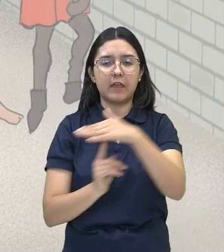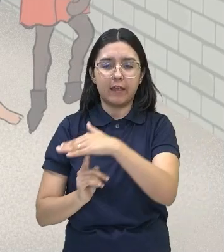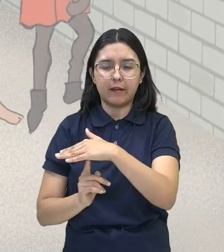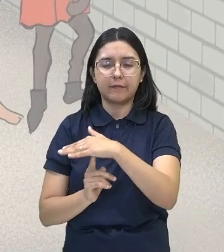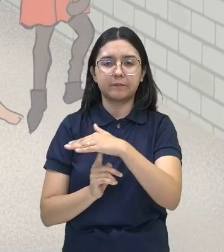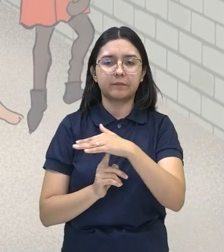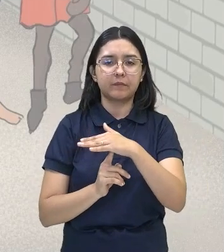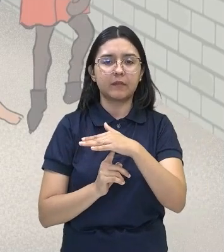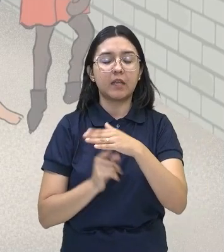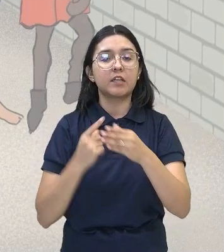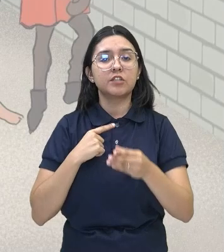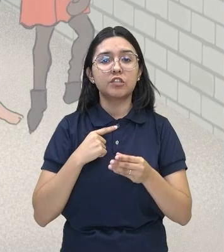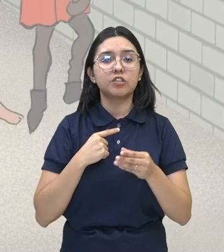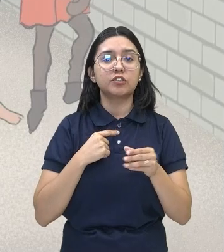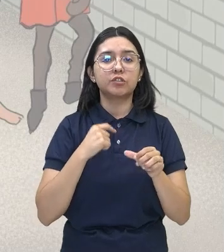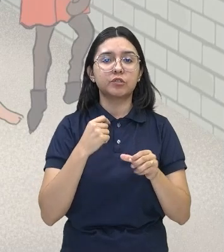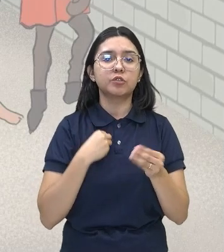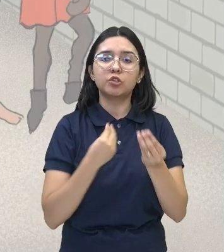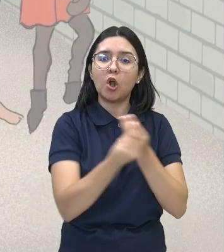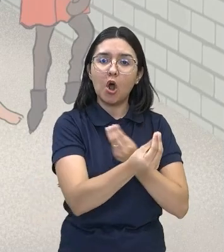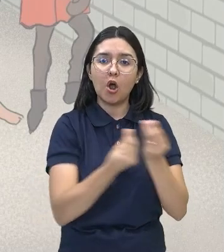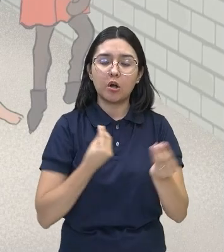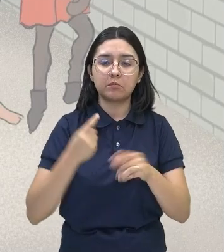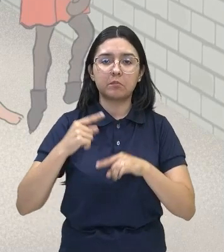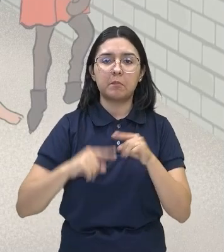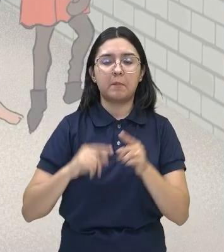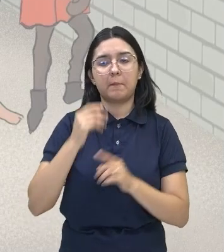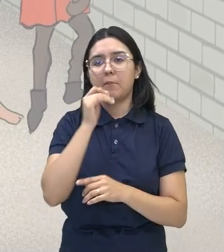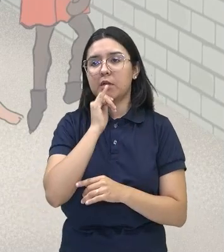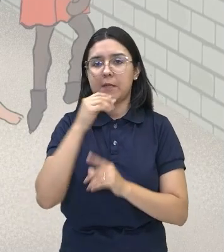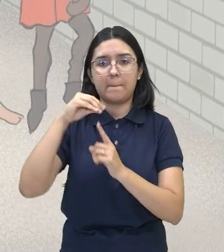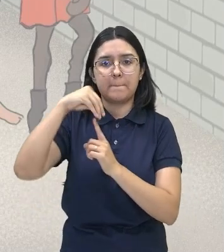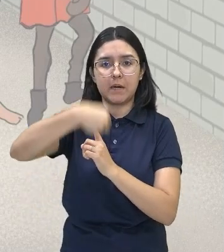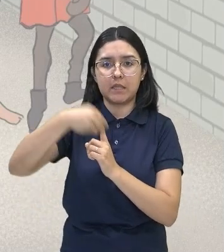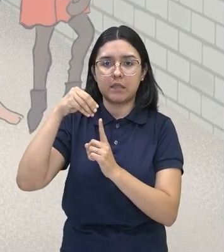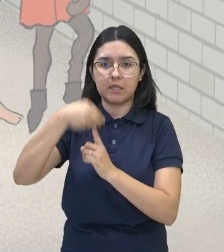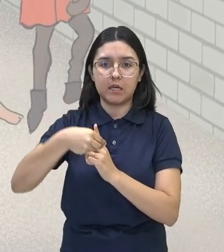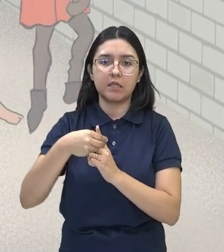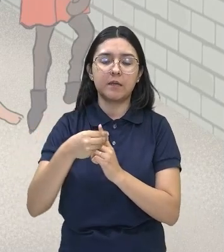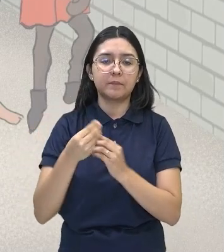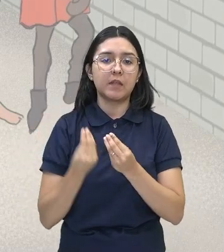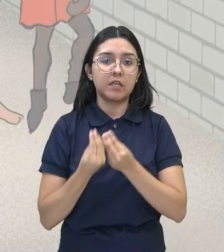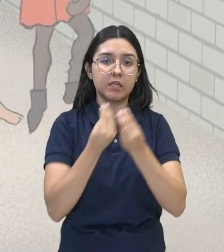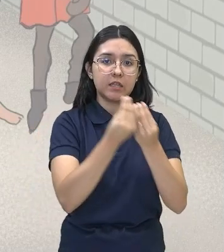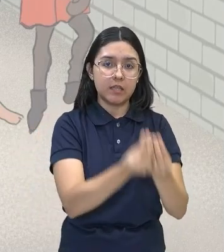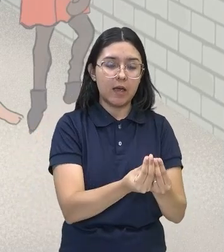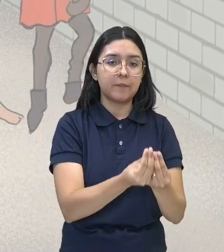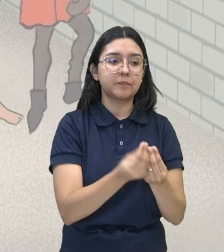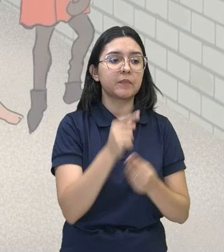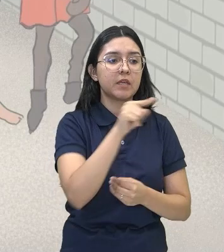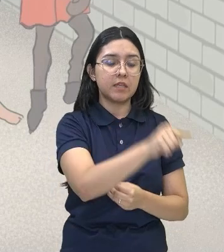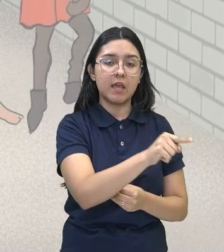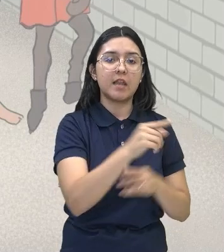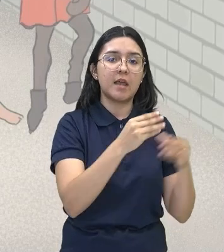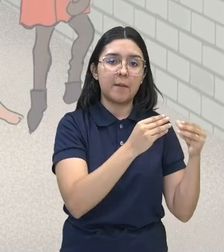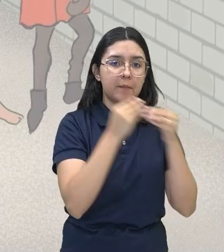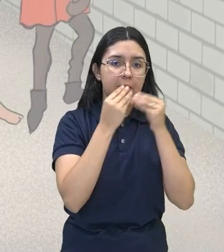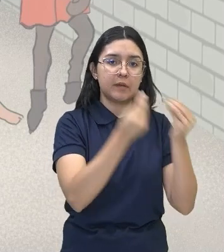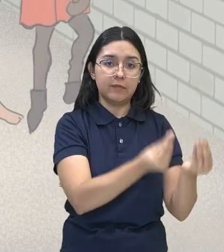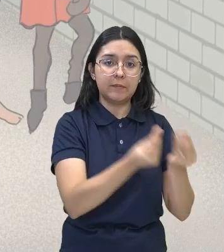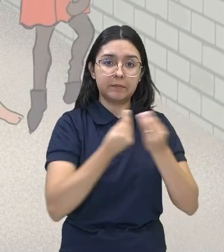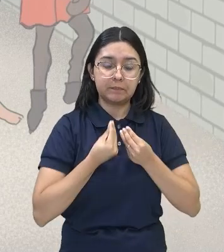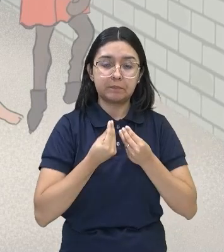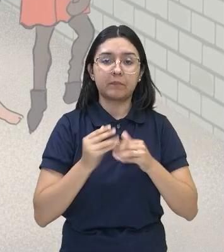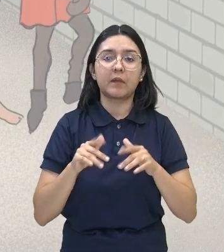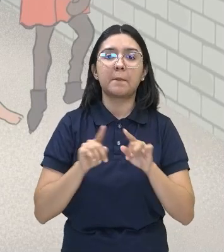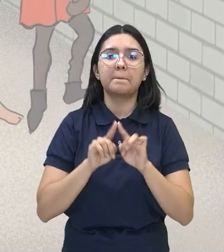e começam a trocar a mercadoria, no caso a banana, pela melancia, trocando a mercadoria pela mercadoria. Mas